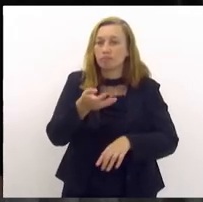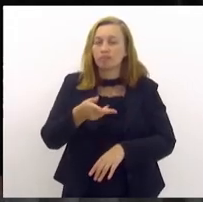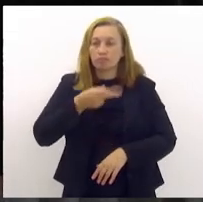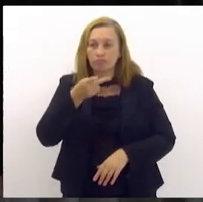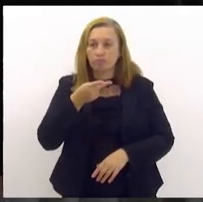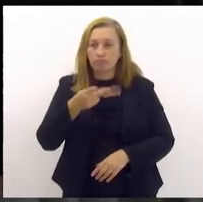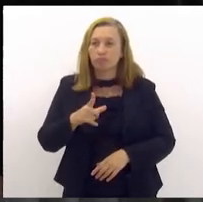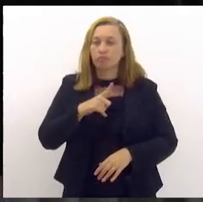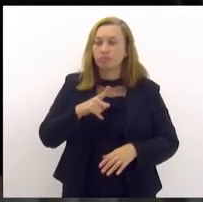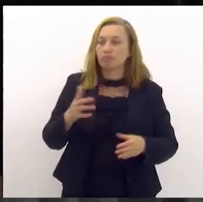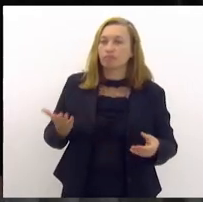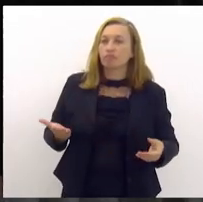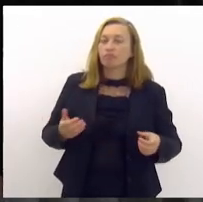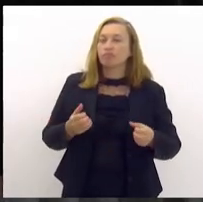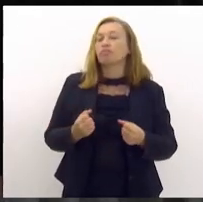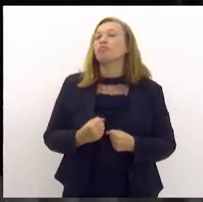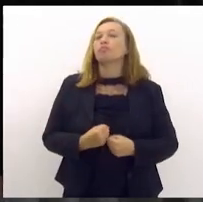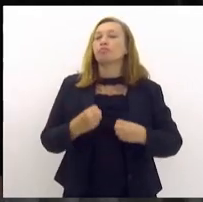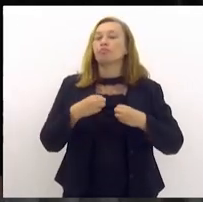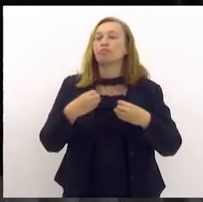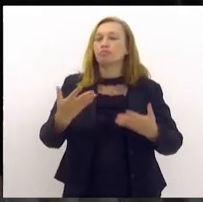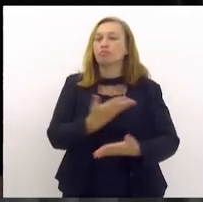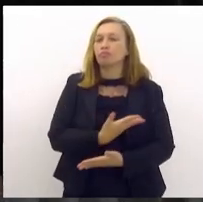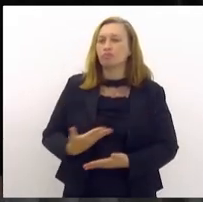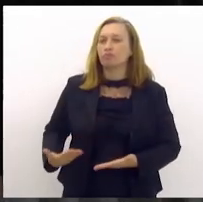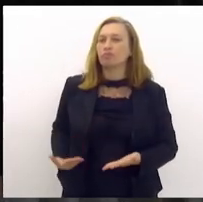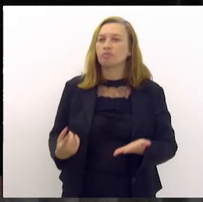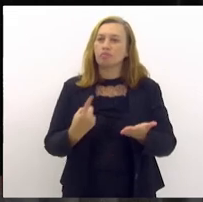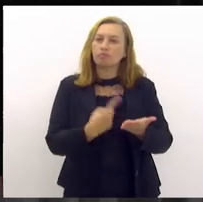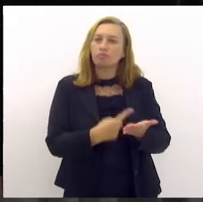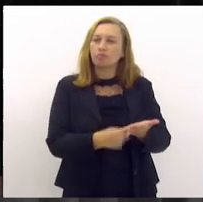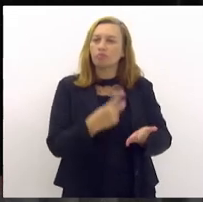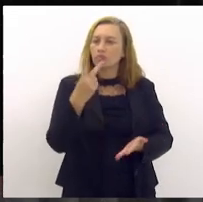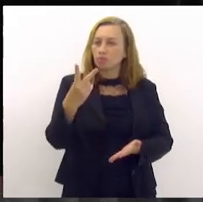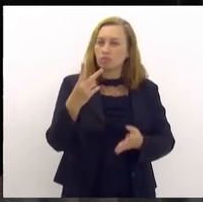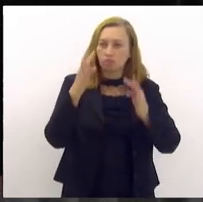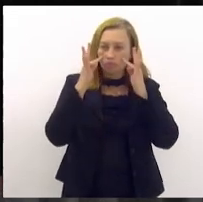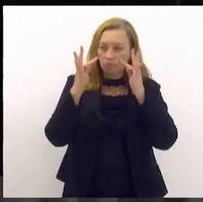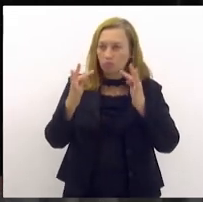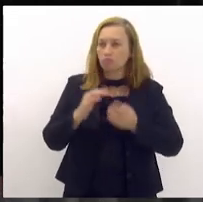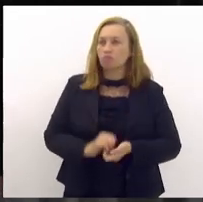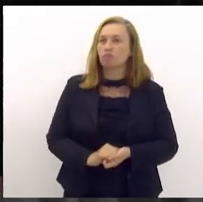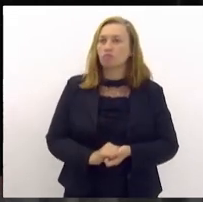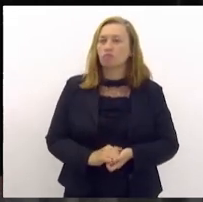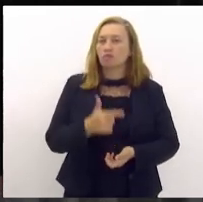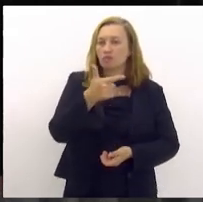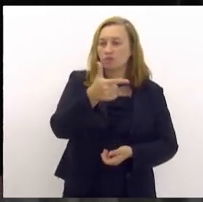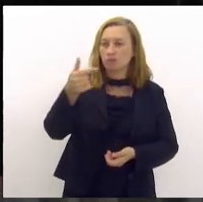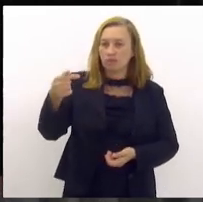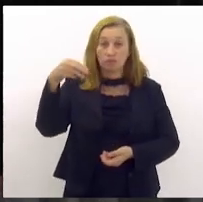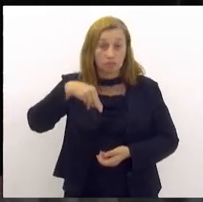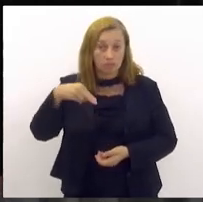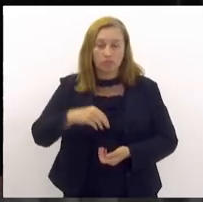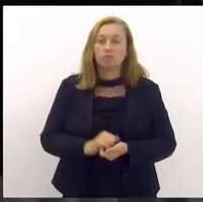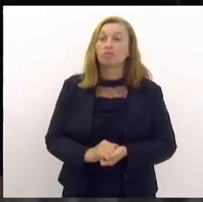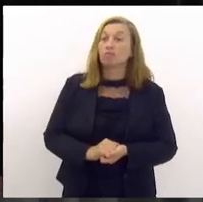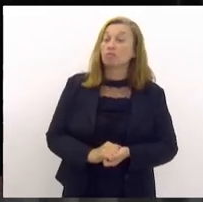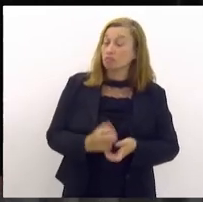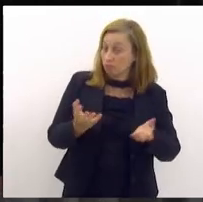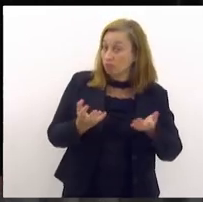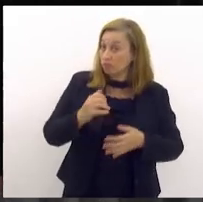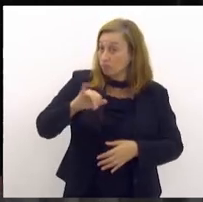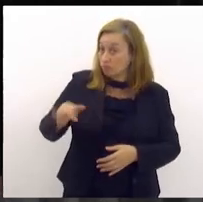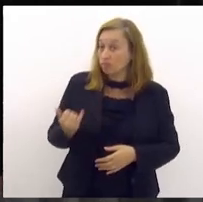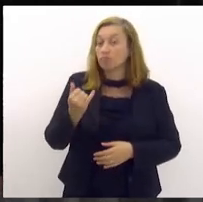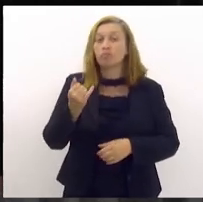tem uma audiência marcada, uma próxima audiência marcada com duas testemunhas no próximo 27 de novembro. Quero